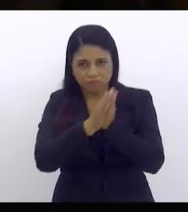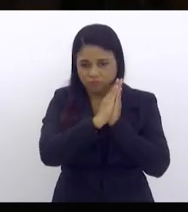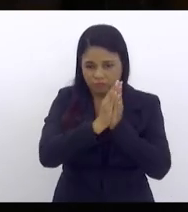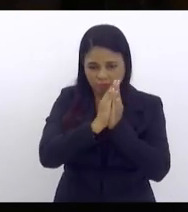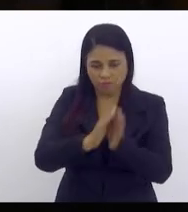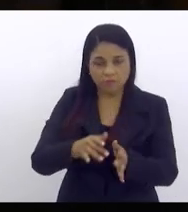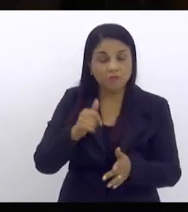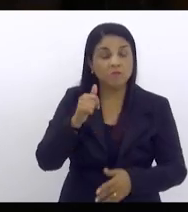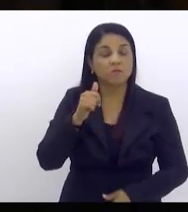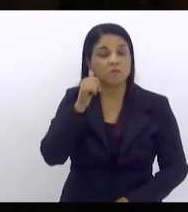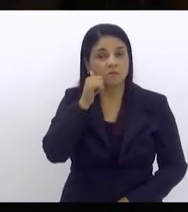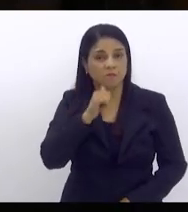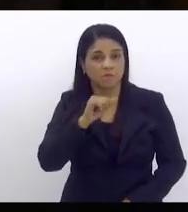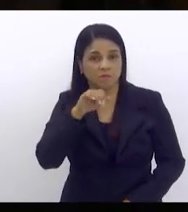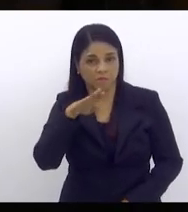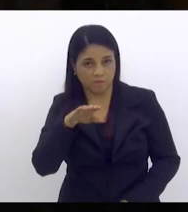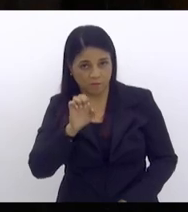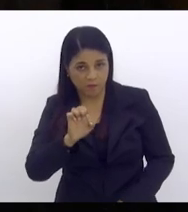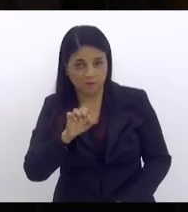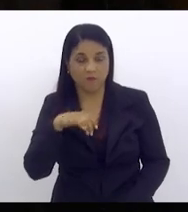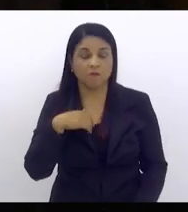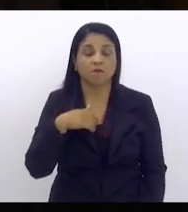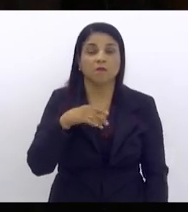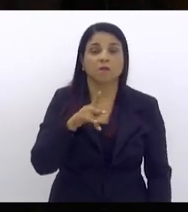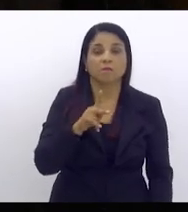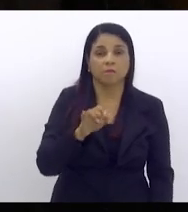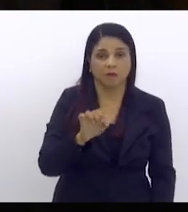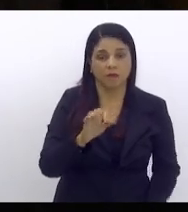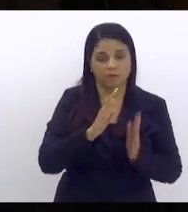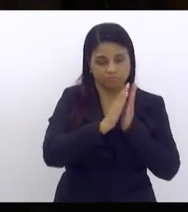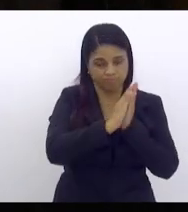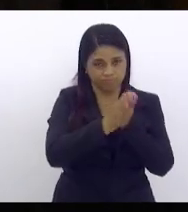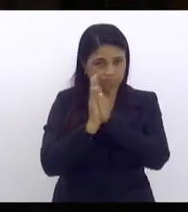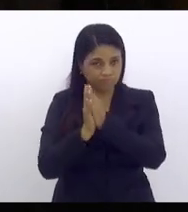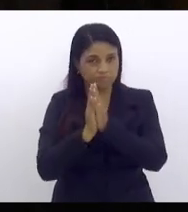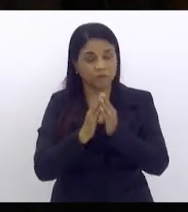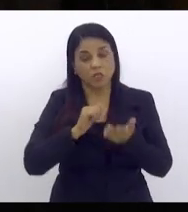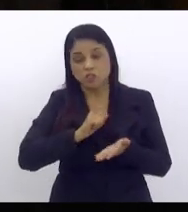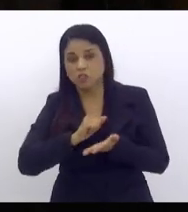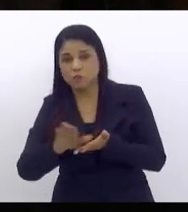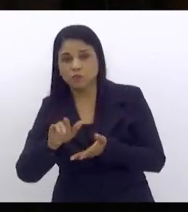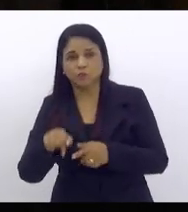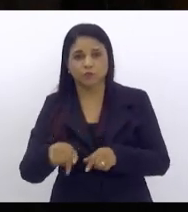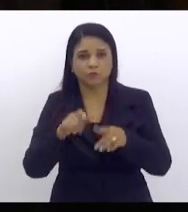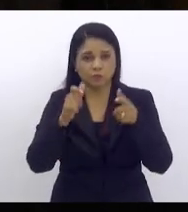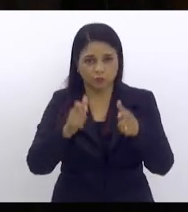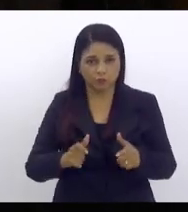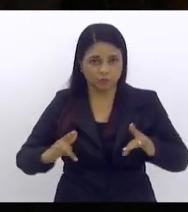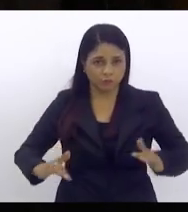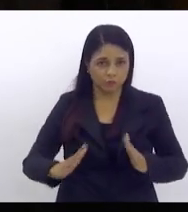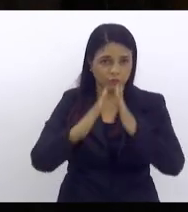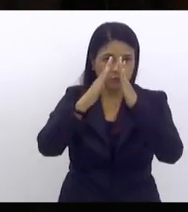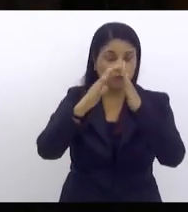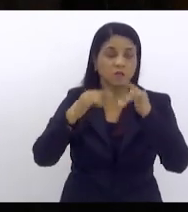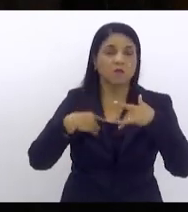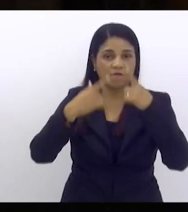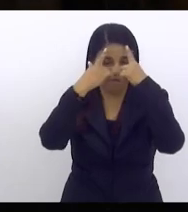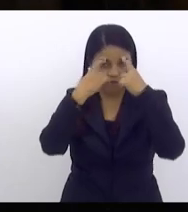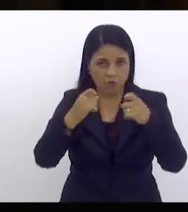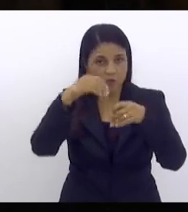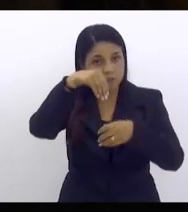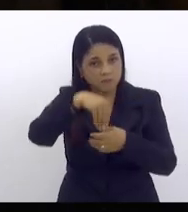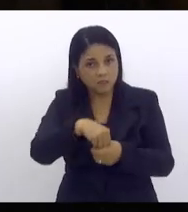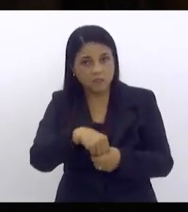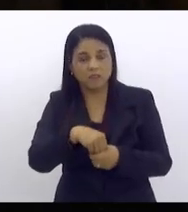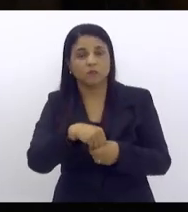seus territórios. A intolerância, o racismo religioso tem operado de maneira cada vez mais violenta em cima